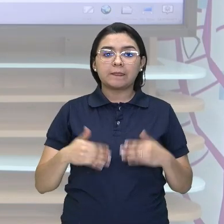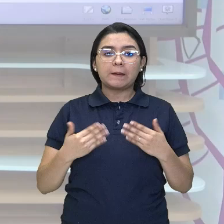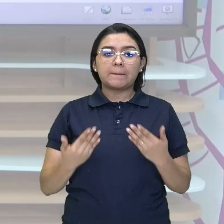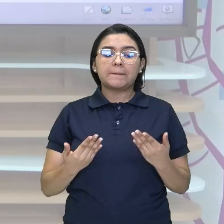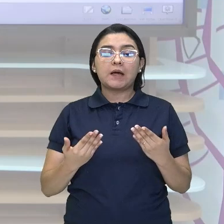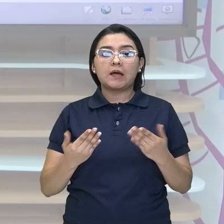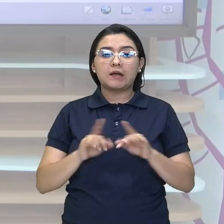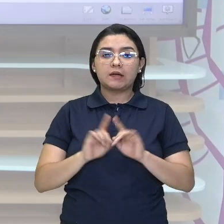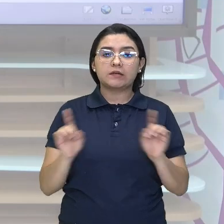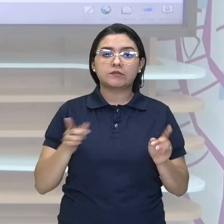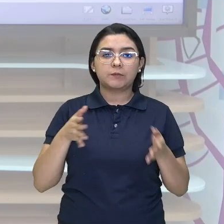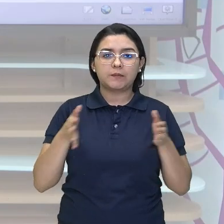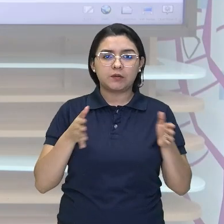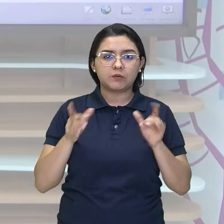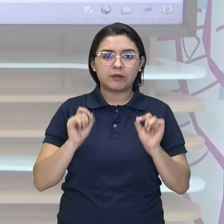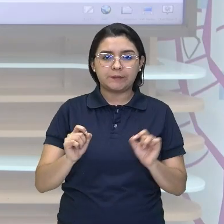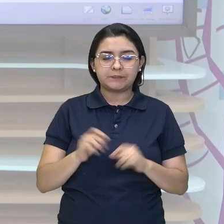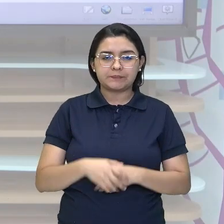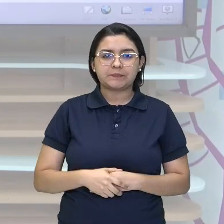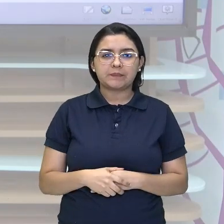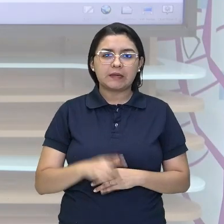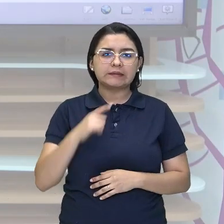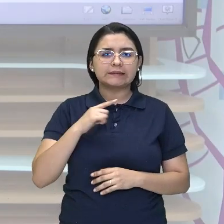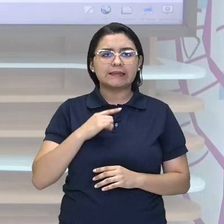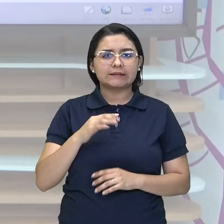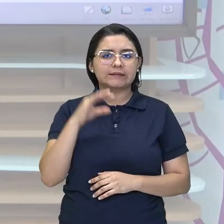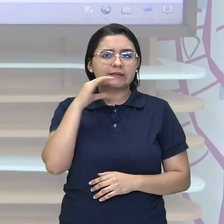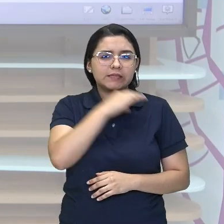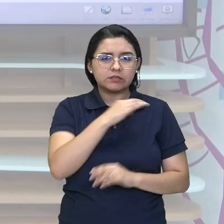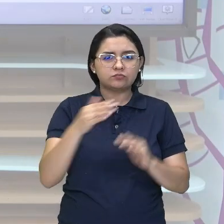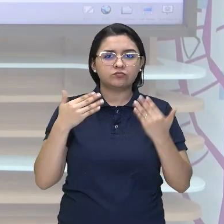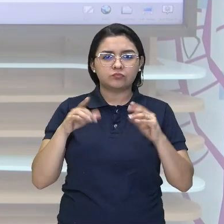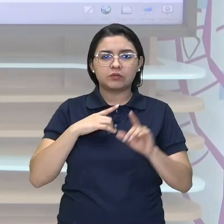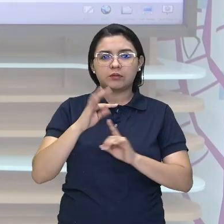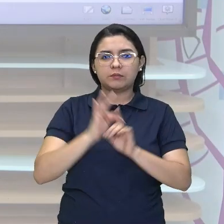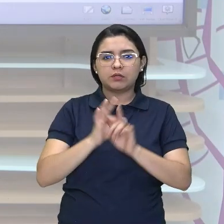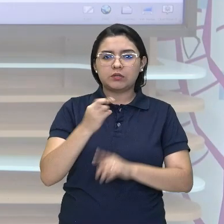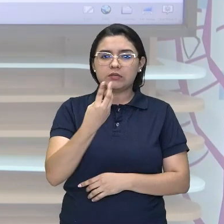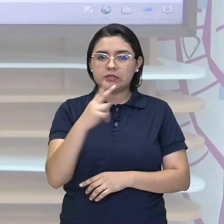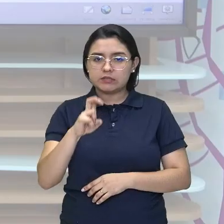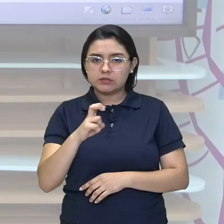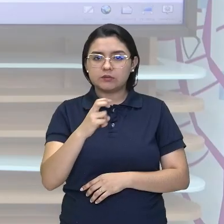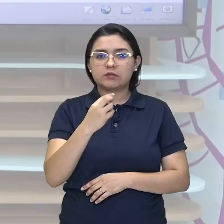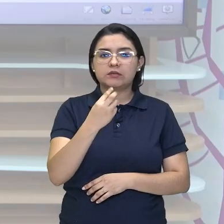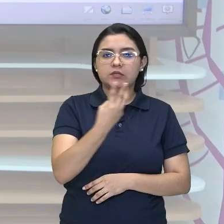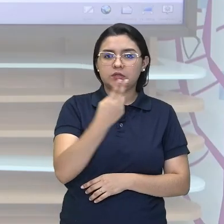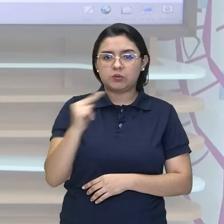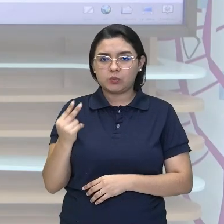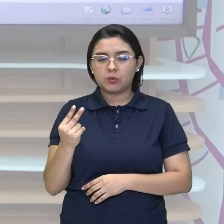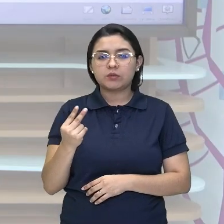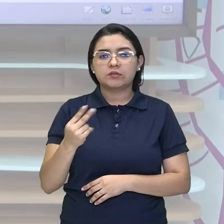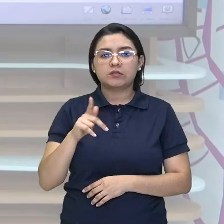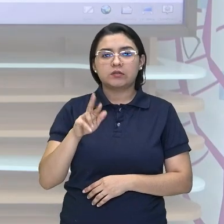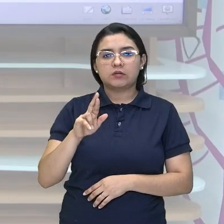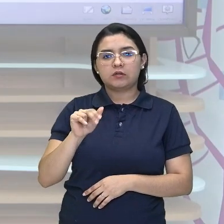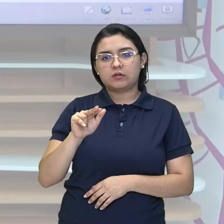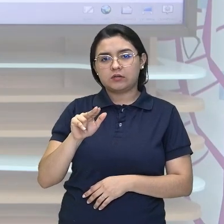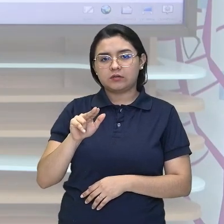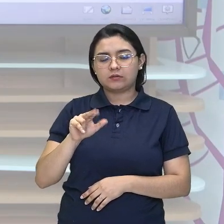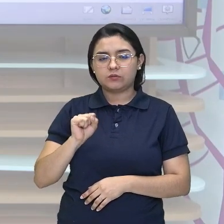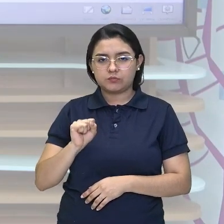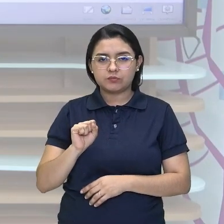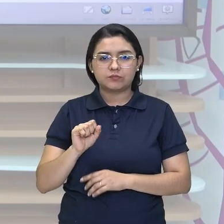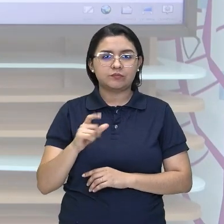no período em que está mais quente, teria temperaturas de 35, 32 graus. Então, eu